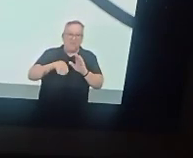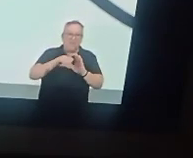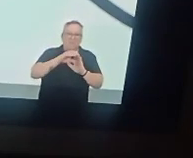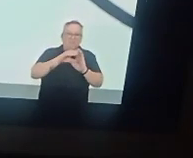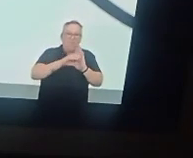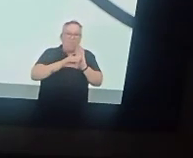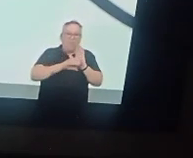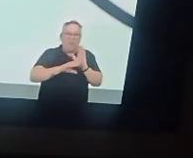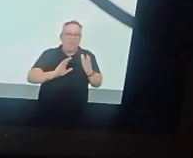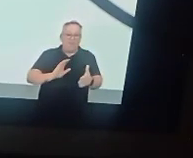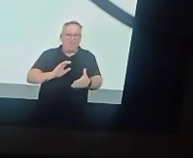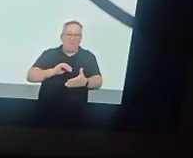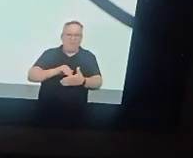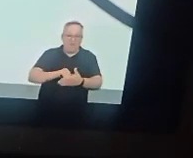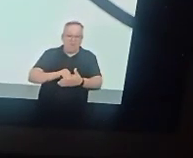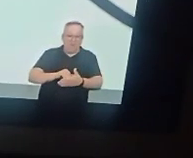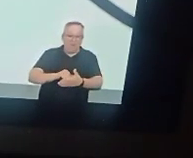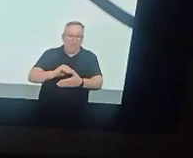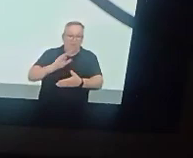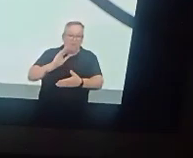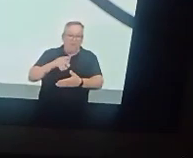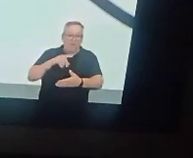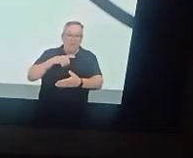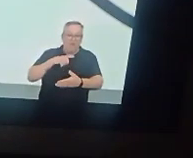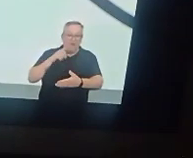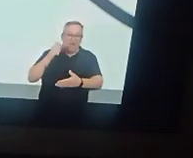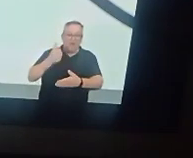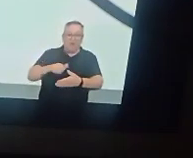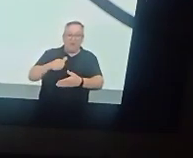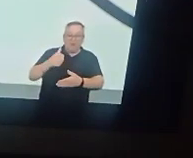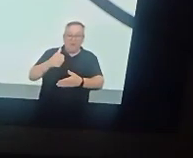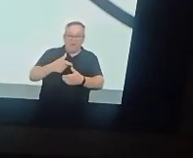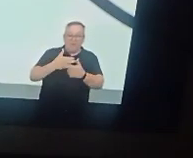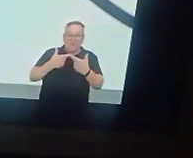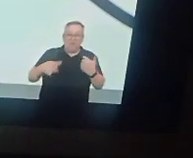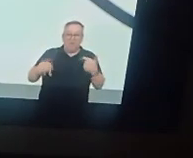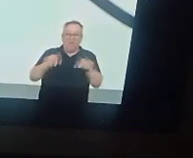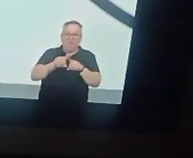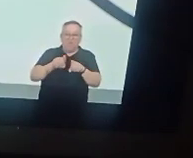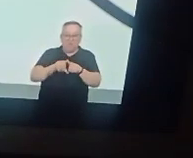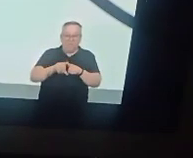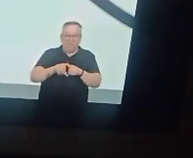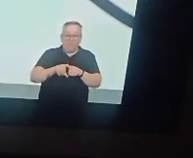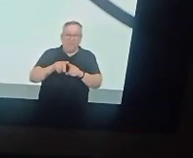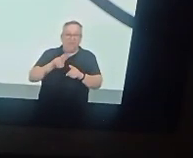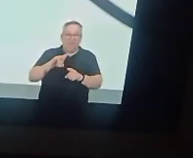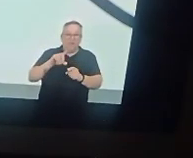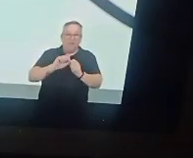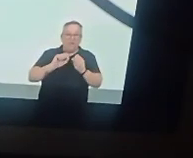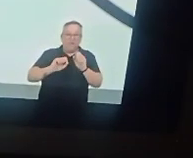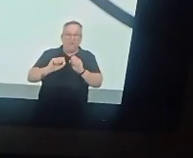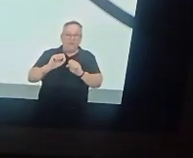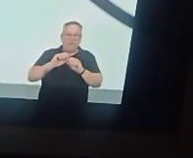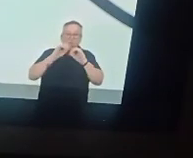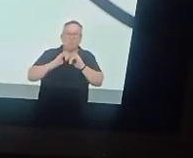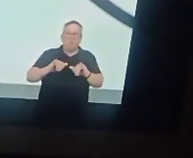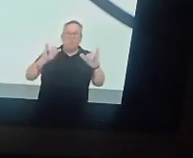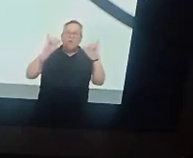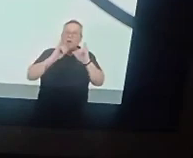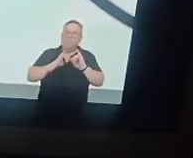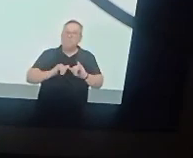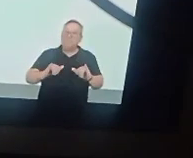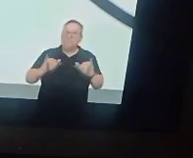classificação final, depois de analisados os recursos PPI, será publicada, tem essa